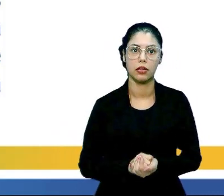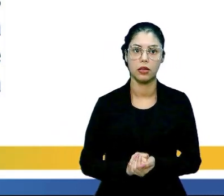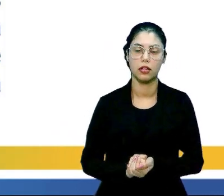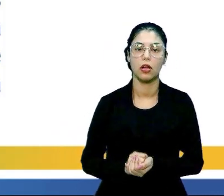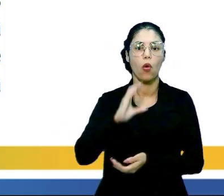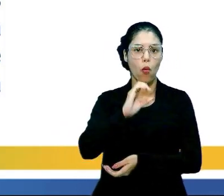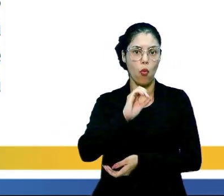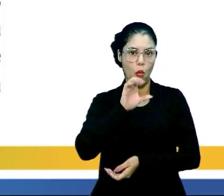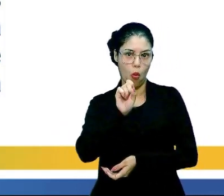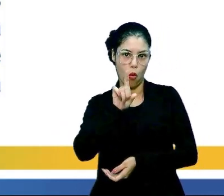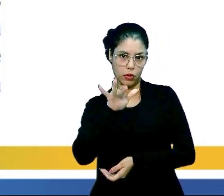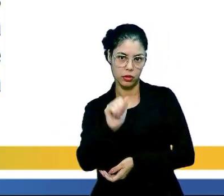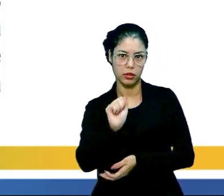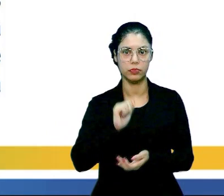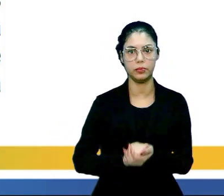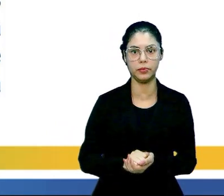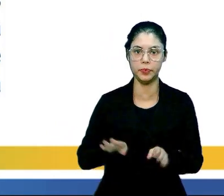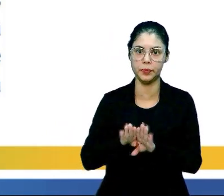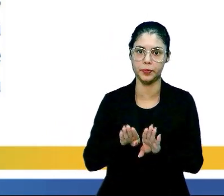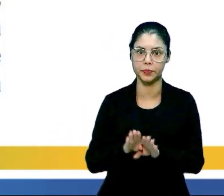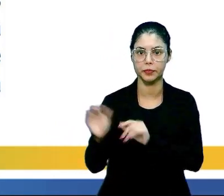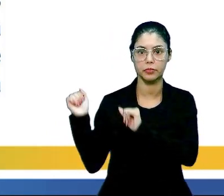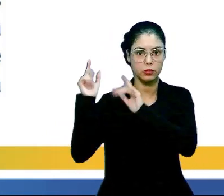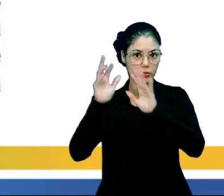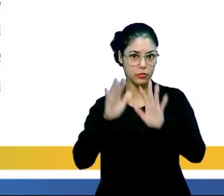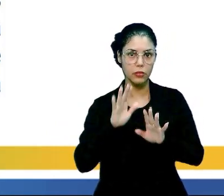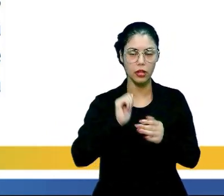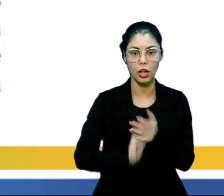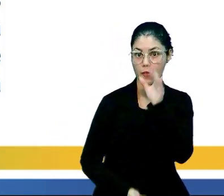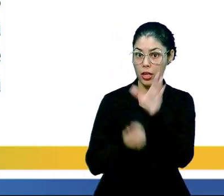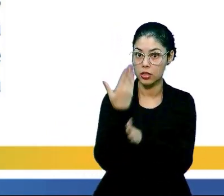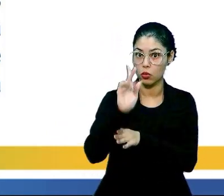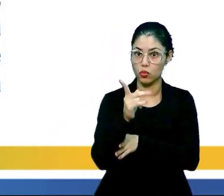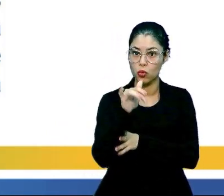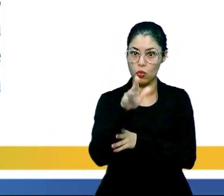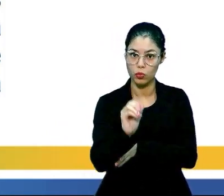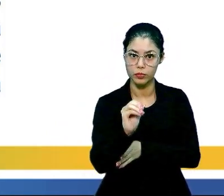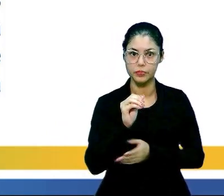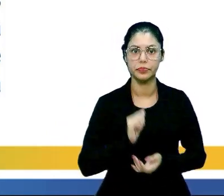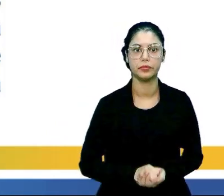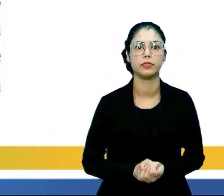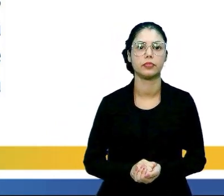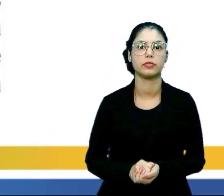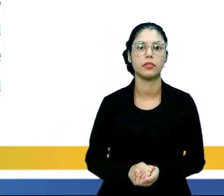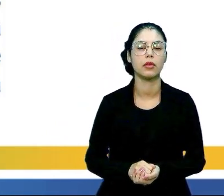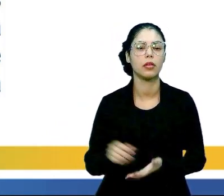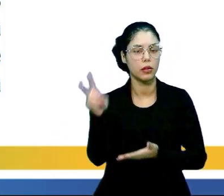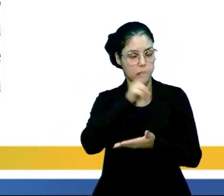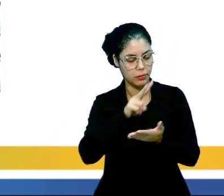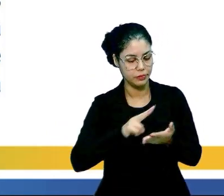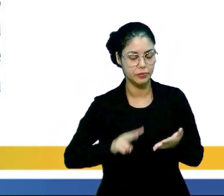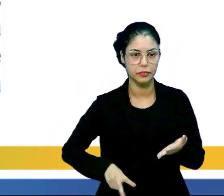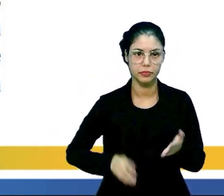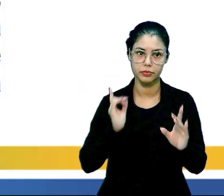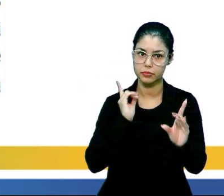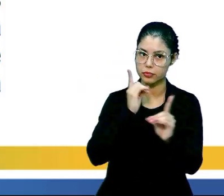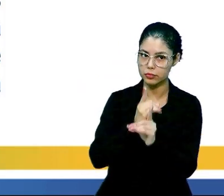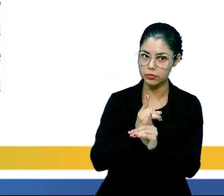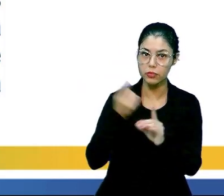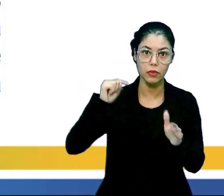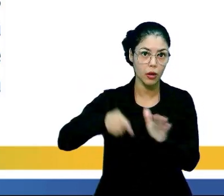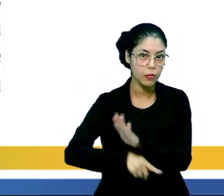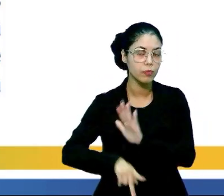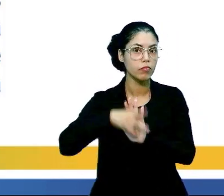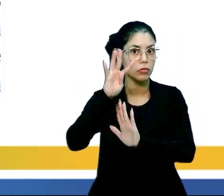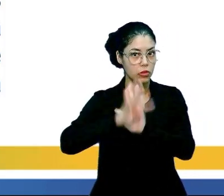Oscar, né, que é um longa-metragem, e a obra chama-se A Invenção de Hugo Cabret. Vamos fazer a leitura para nós identificarmos